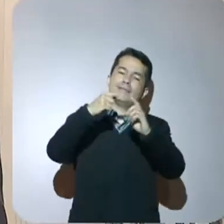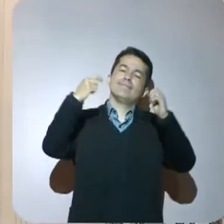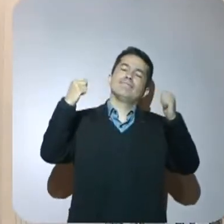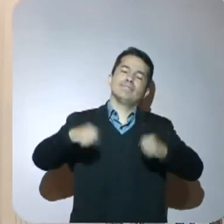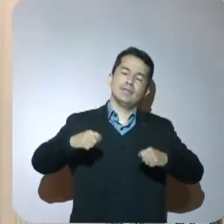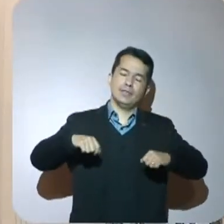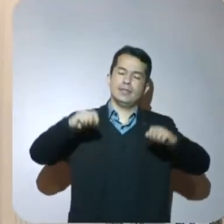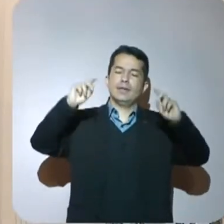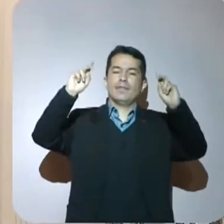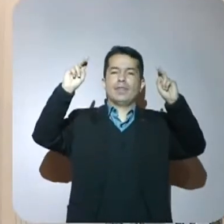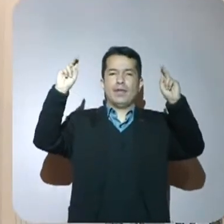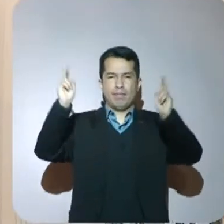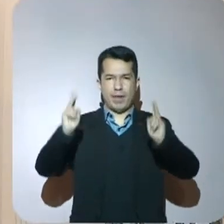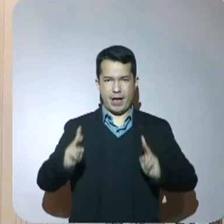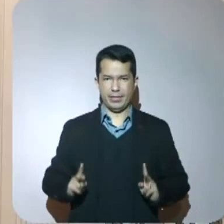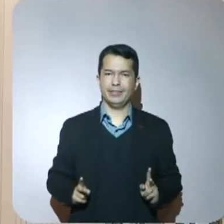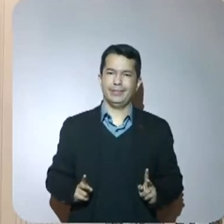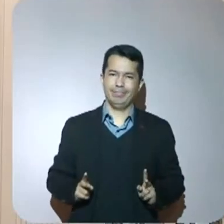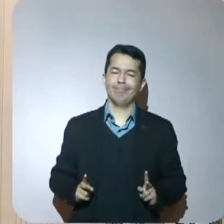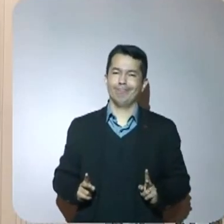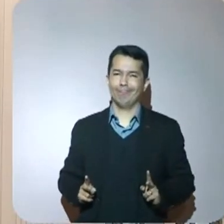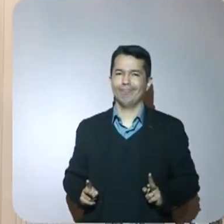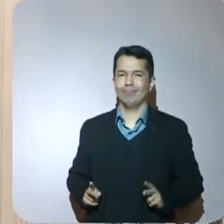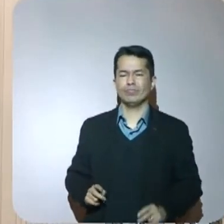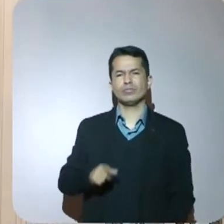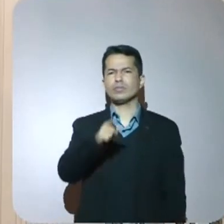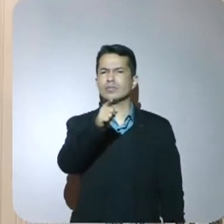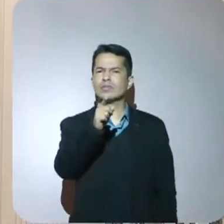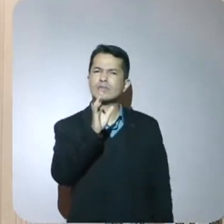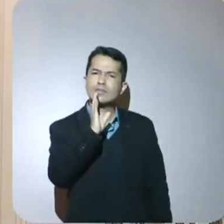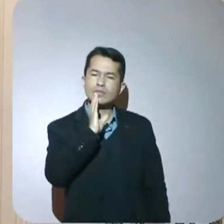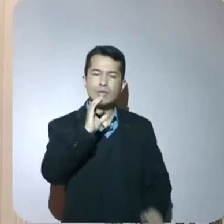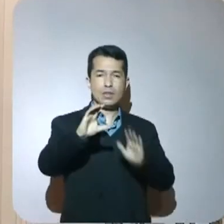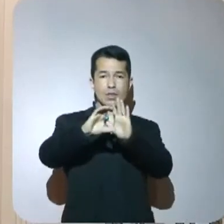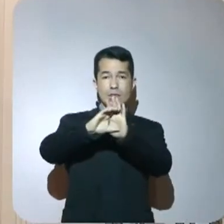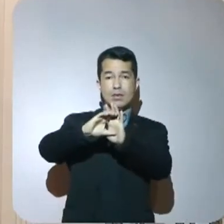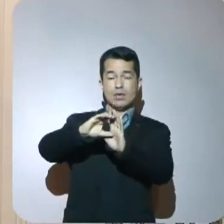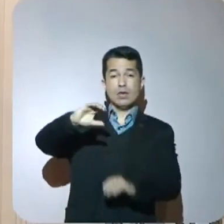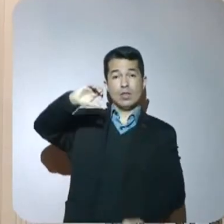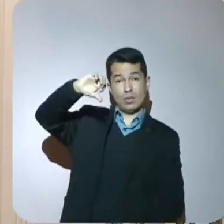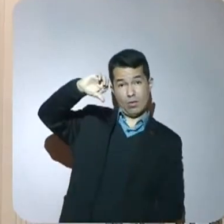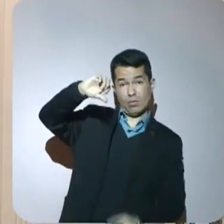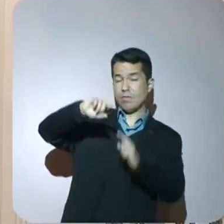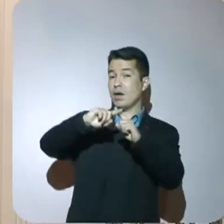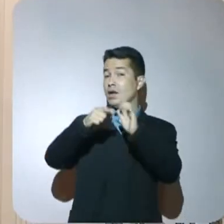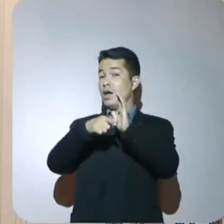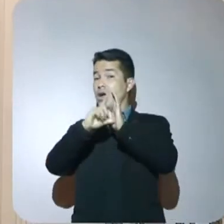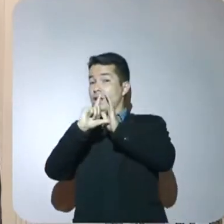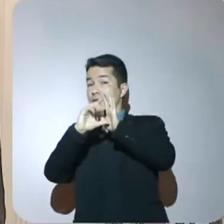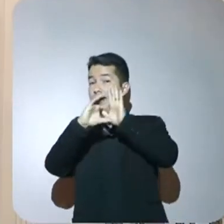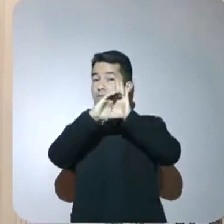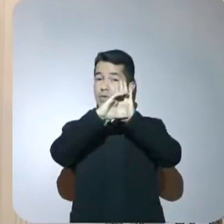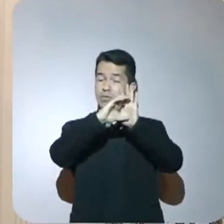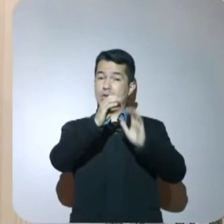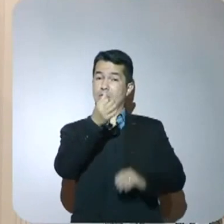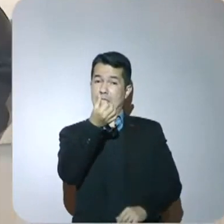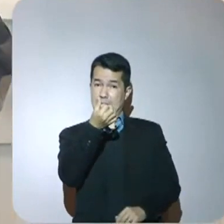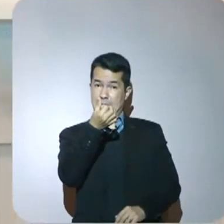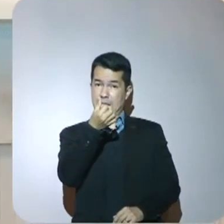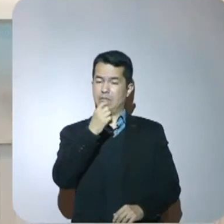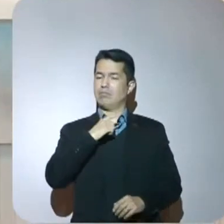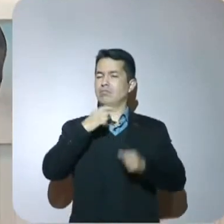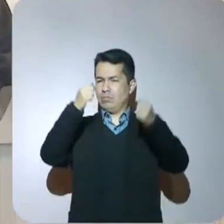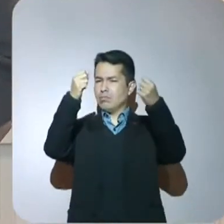paz? Porque no capítulo 6, nós lemos isso no capítulo 9, no capítulo 6 do livro de Atos, está escrito